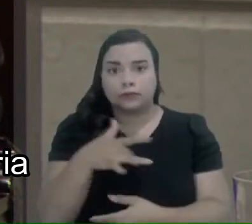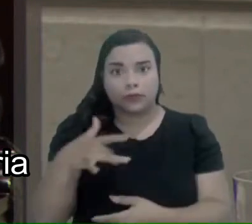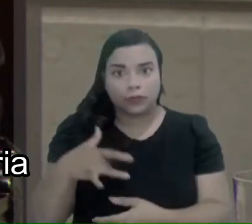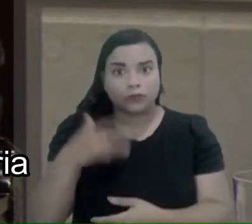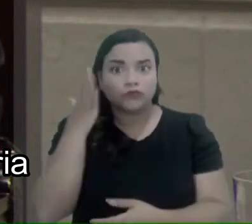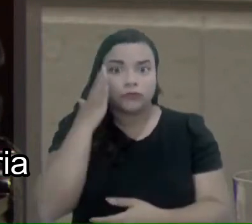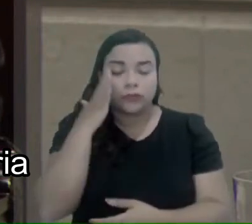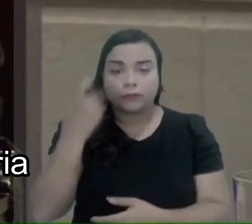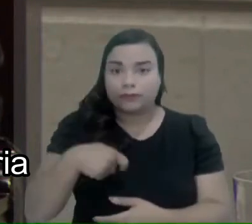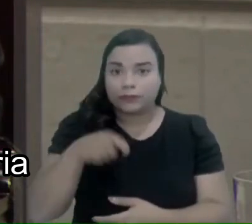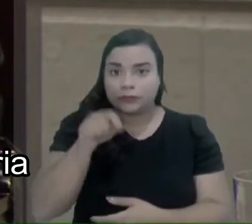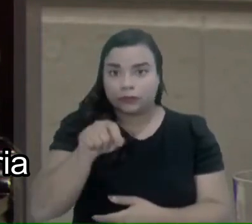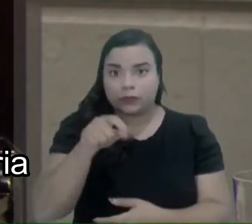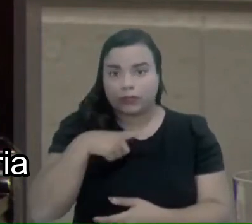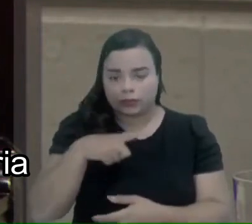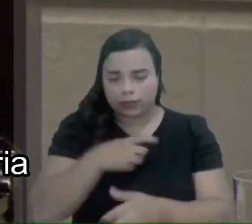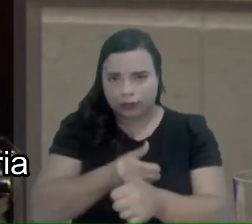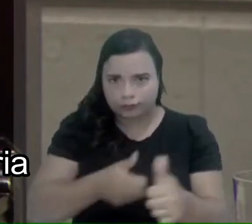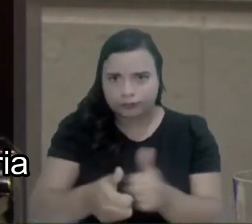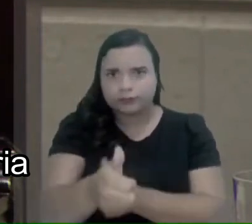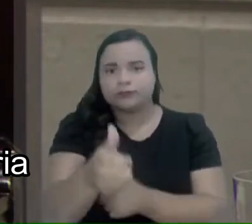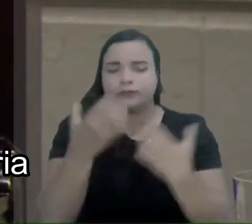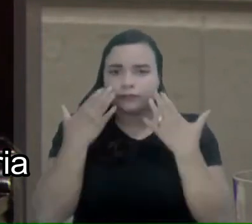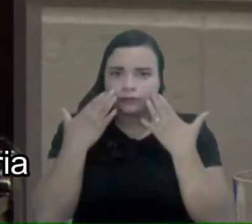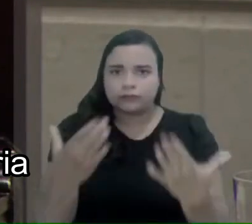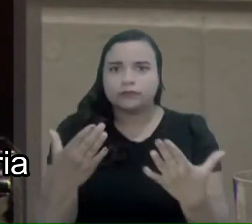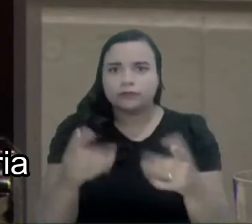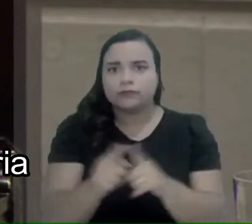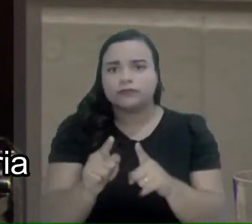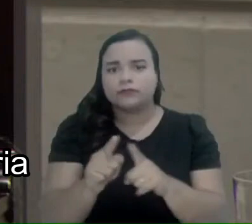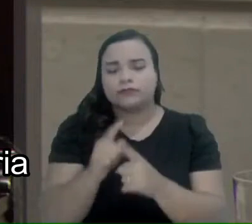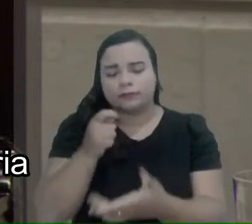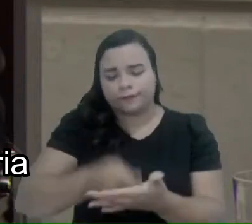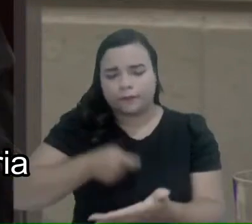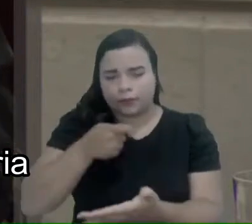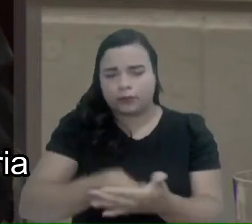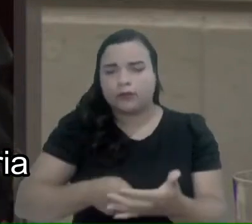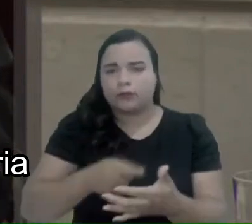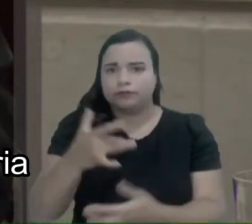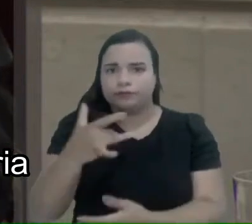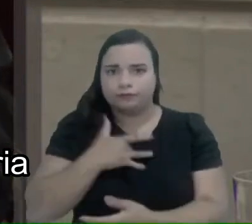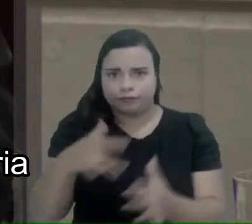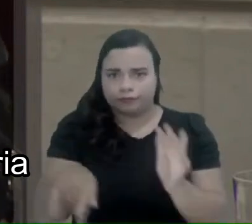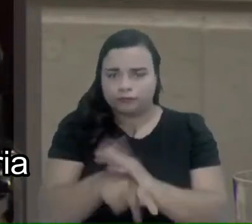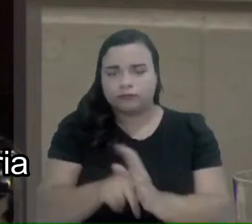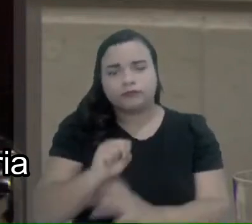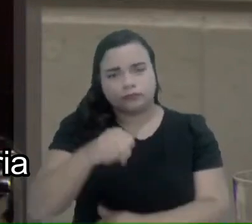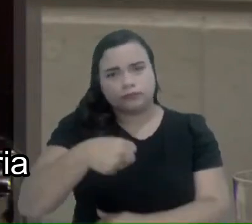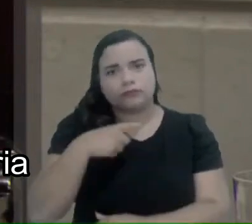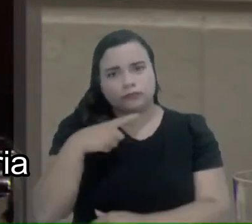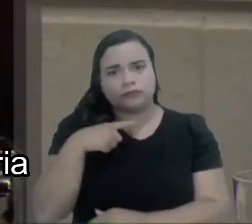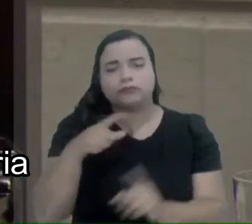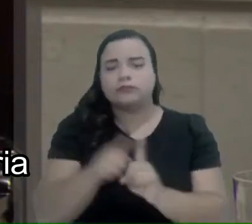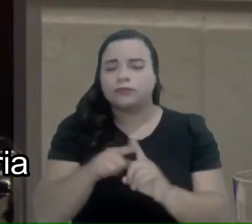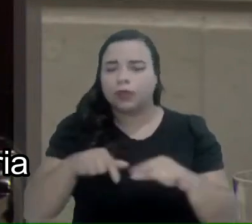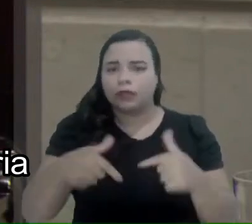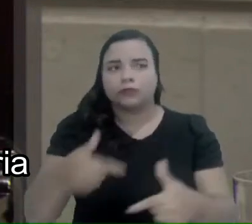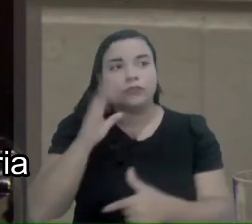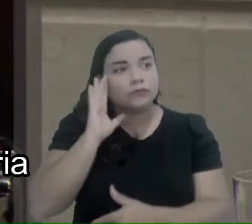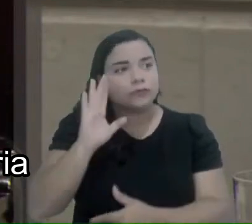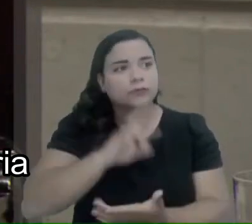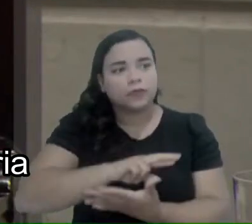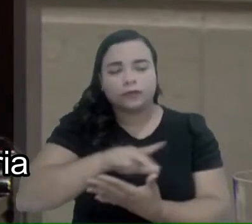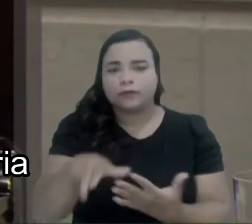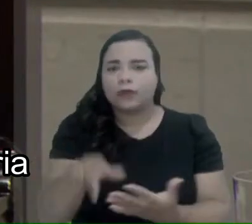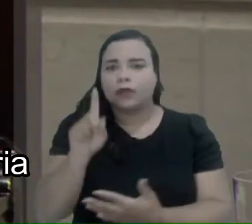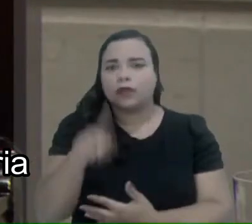um protagonismo e uma vanguarda no enfrentamento da tuberculose, sim, que as principais ações são